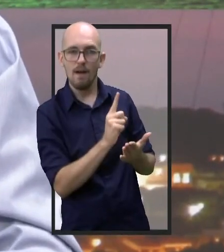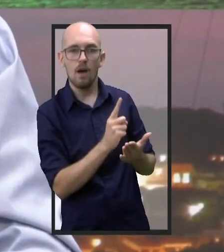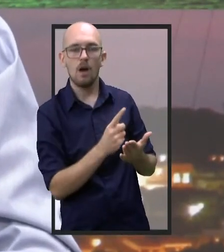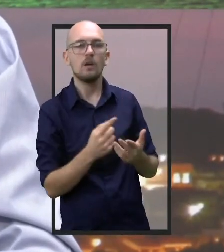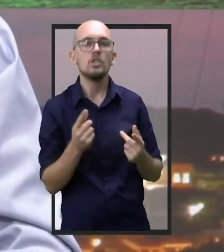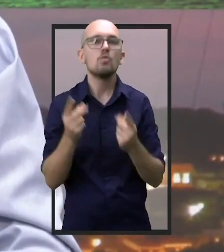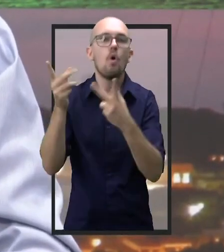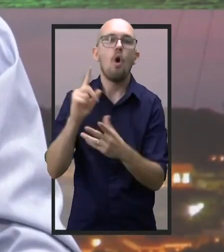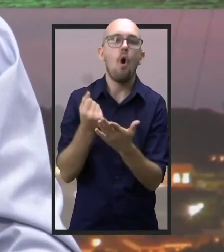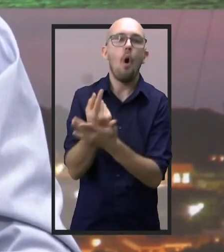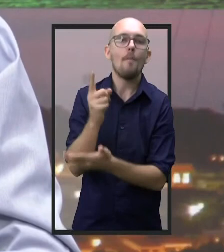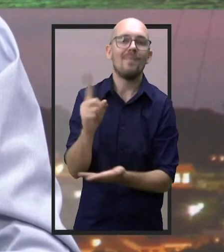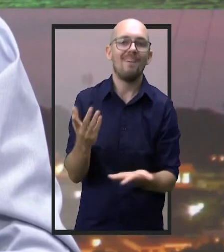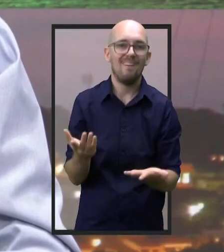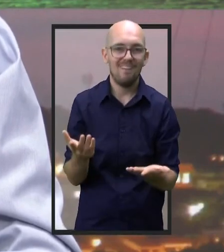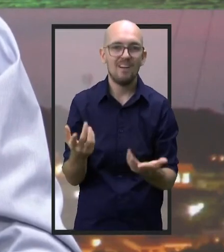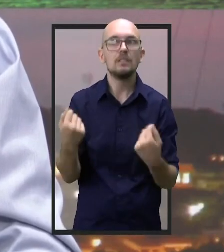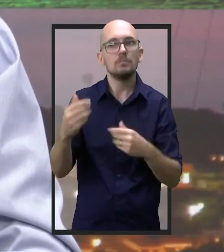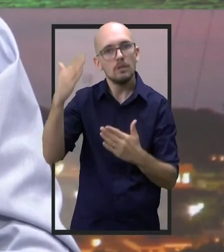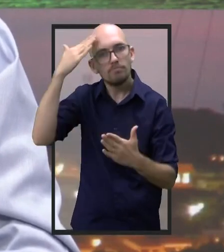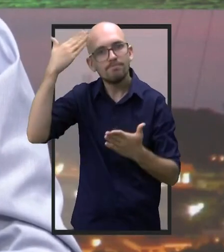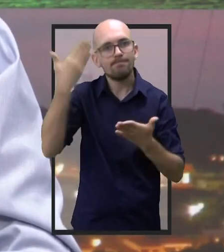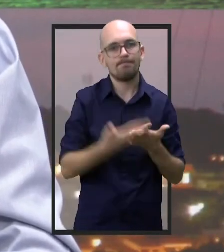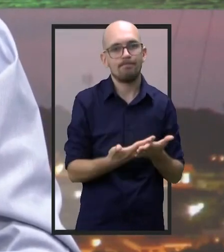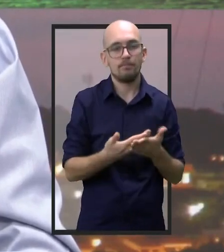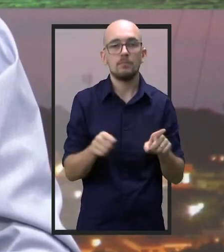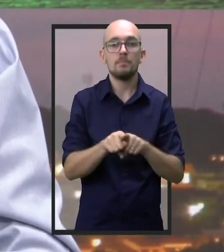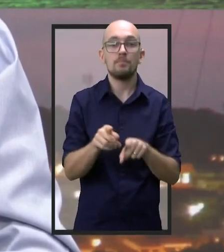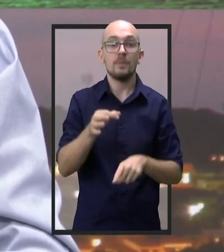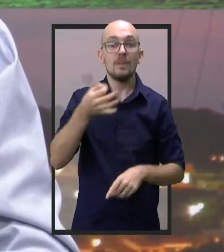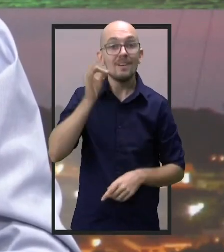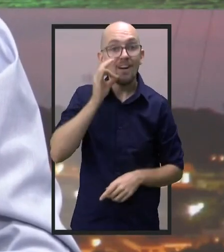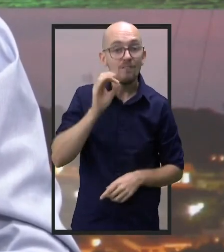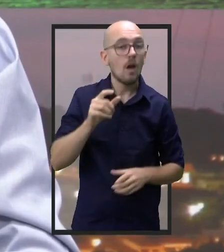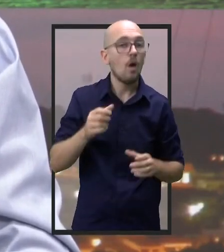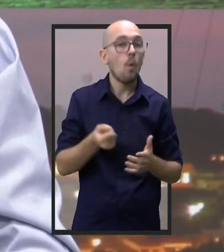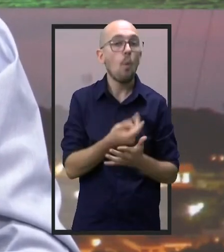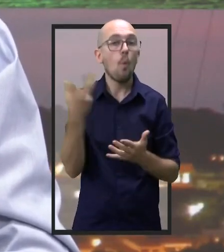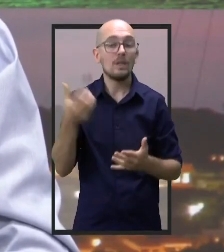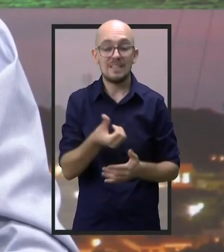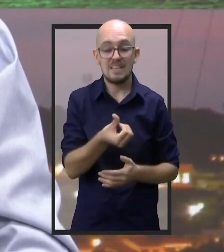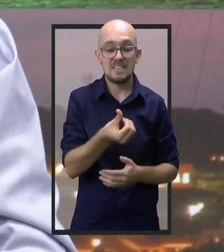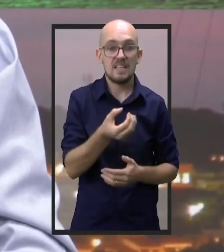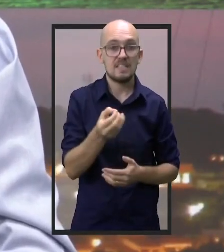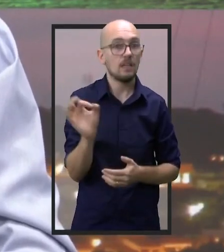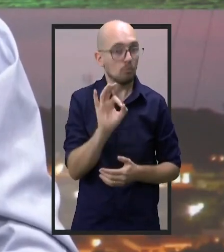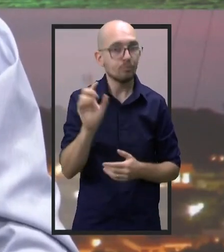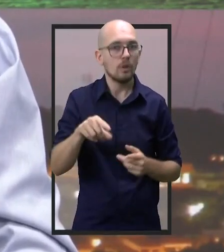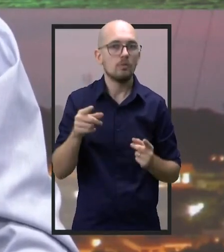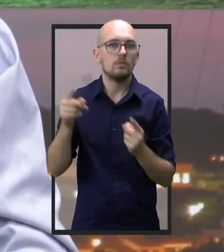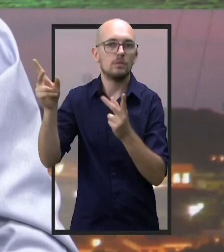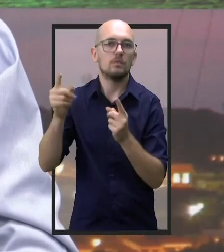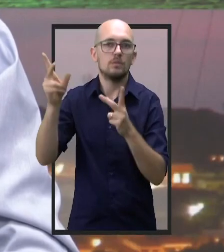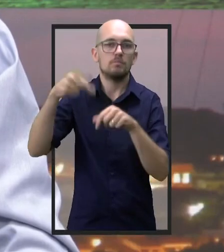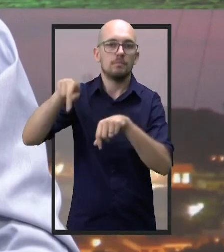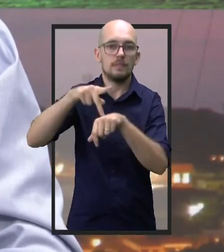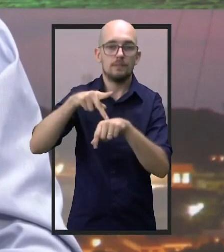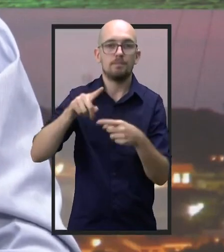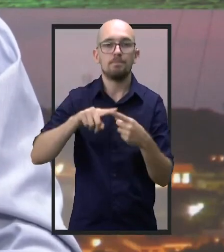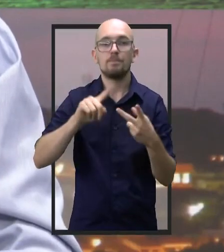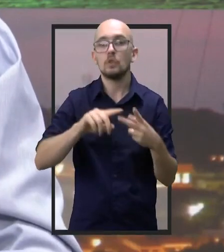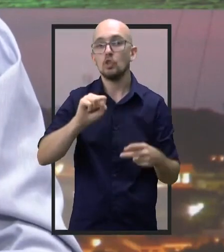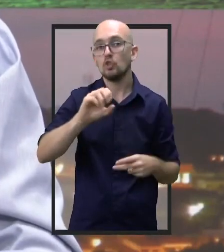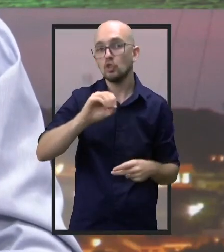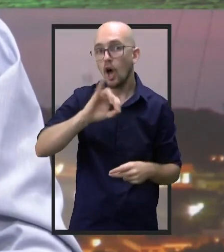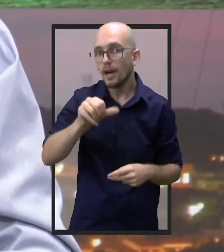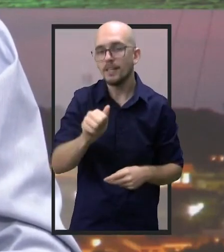nicho de mercado adequado. O café, 60% é exportado. Se você pensar em soja, 60% é exportado.